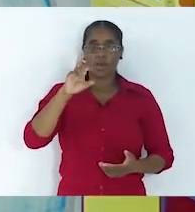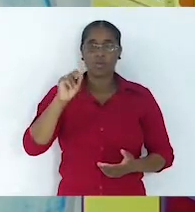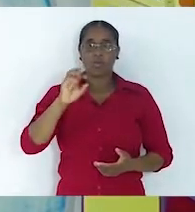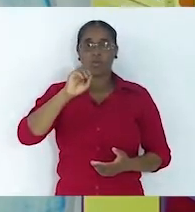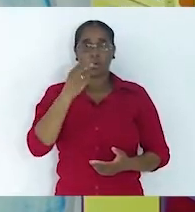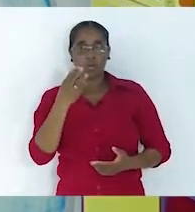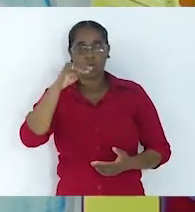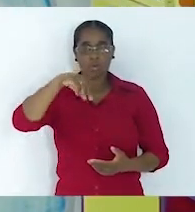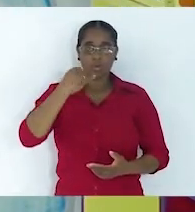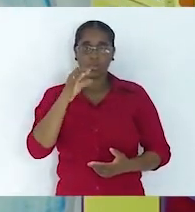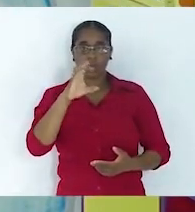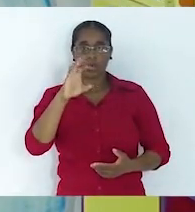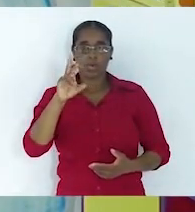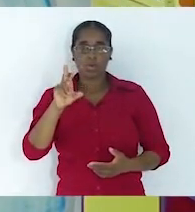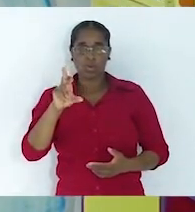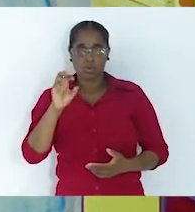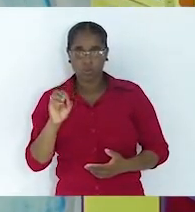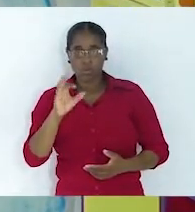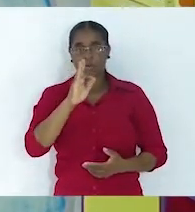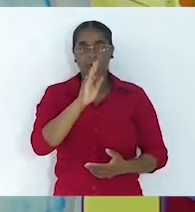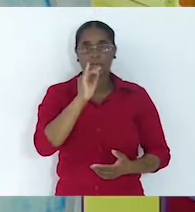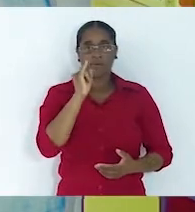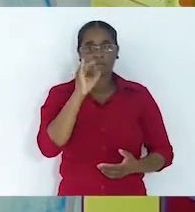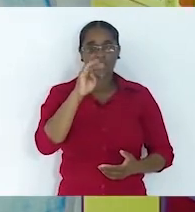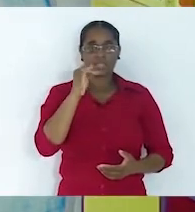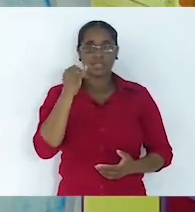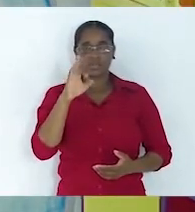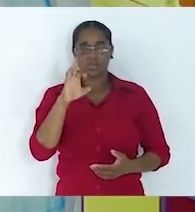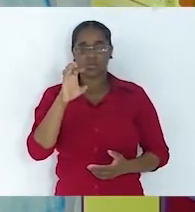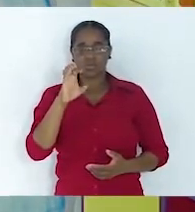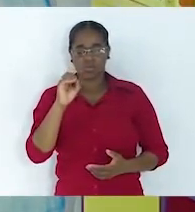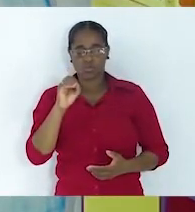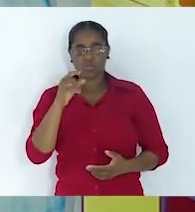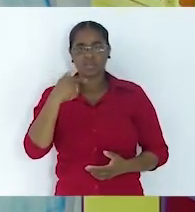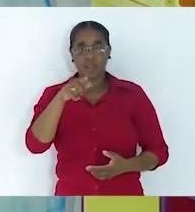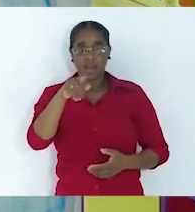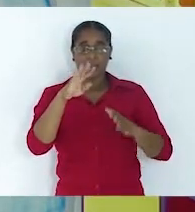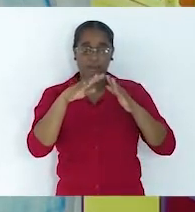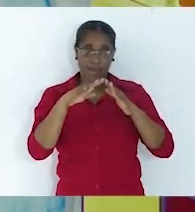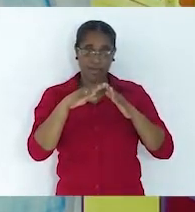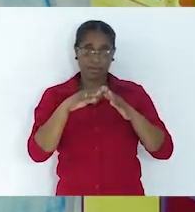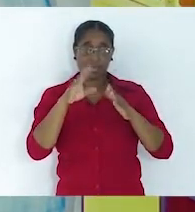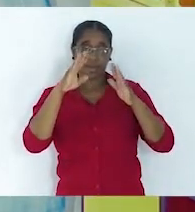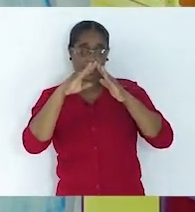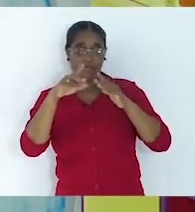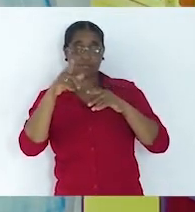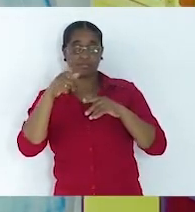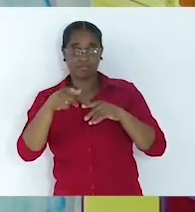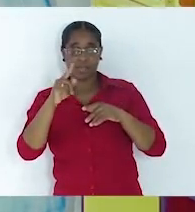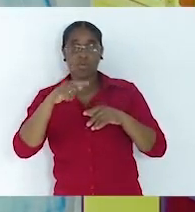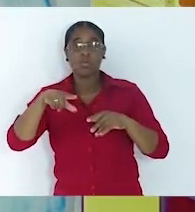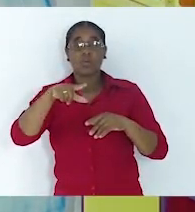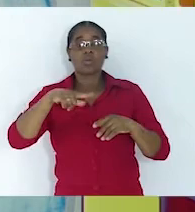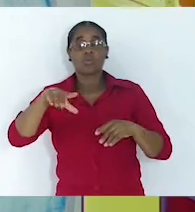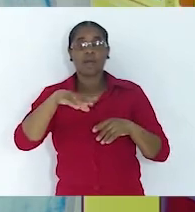micro físico, construção. Estás lá em casa. Então, a casa em si é um espaço